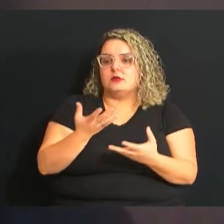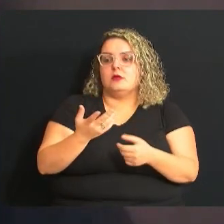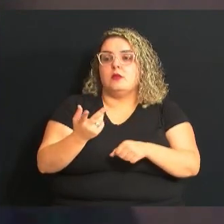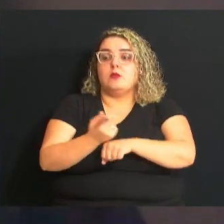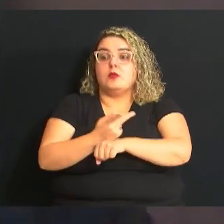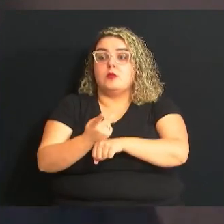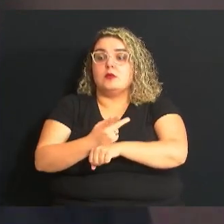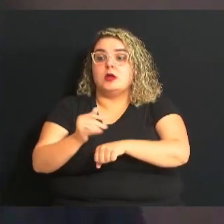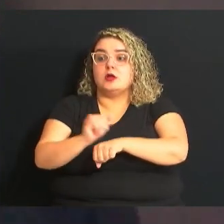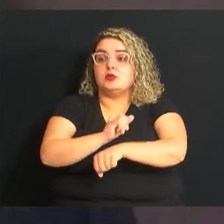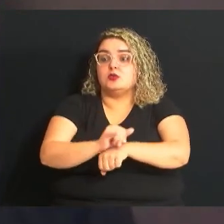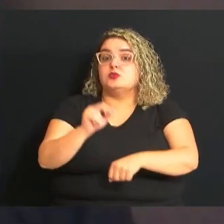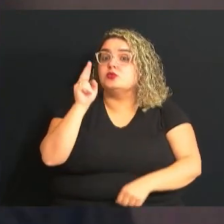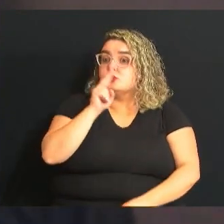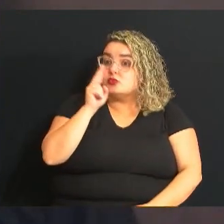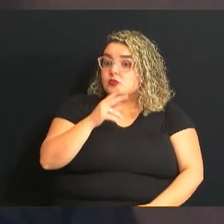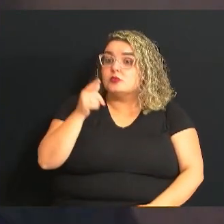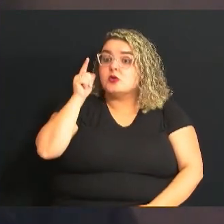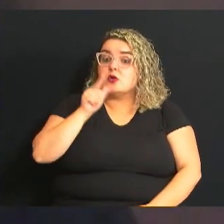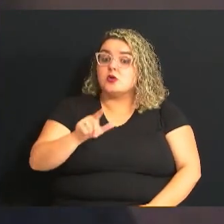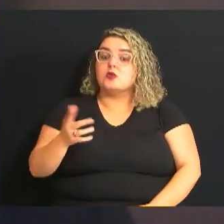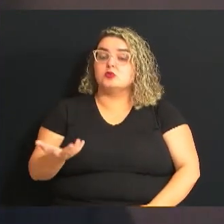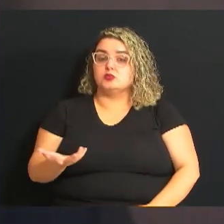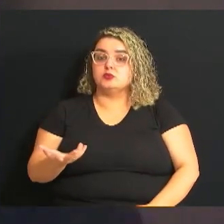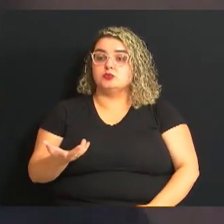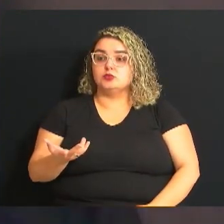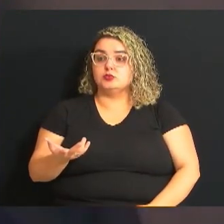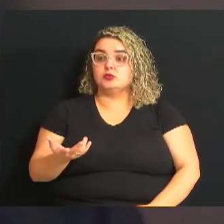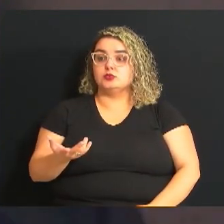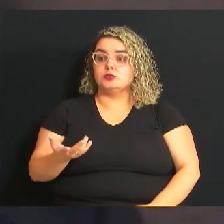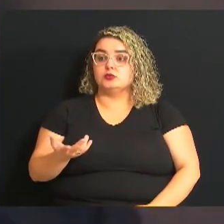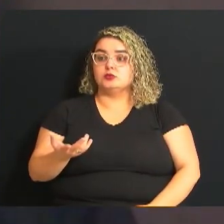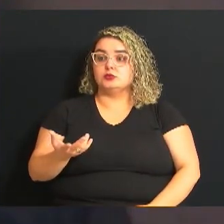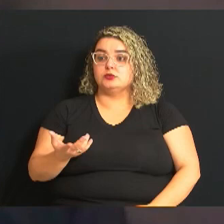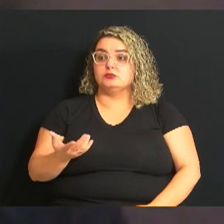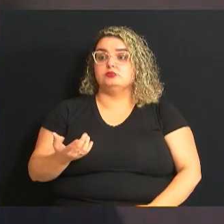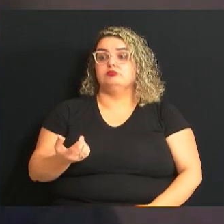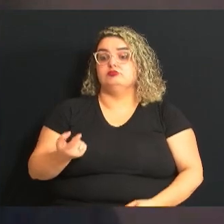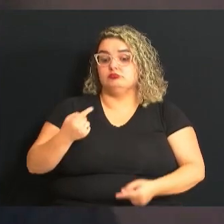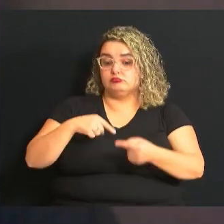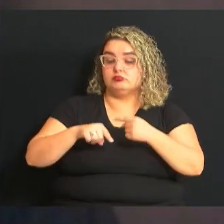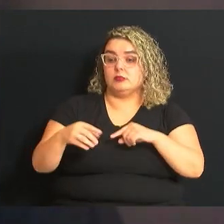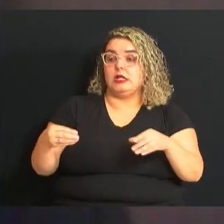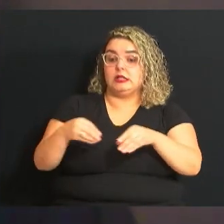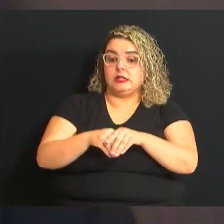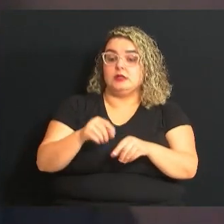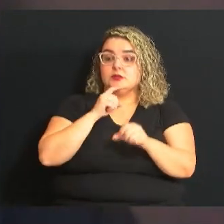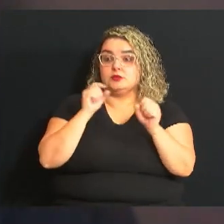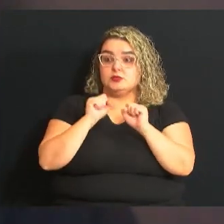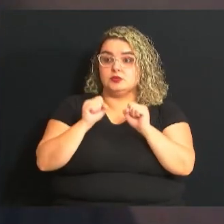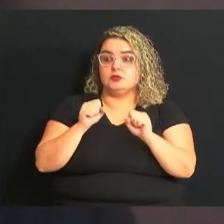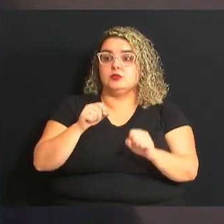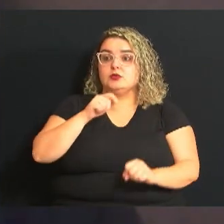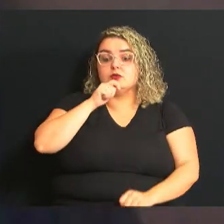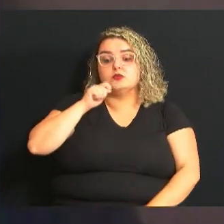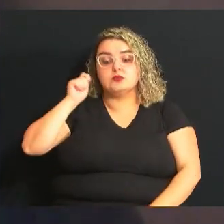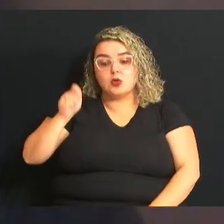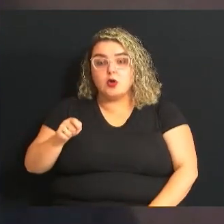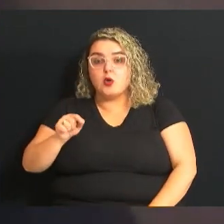nos trouxe num lugar que, em geral, as pessoas compartimentam os saberes, né? Sem dúvida. Então,